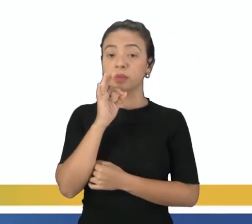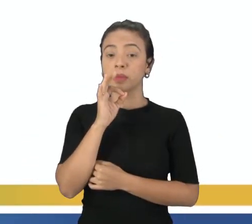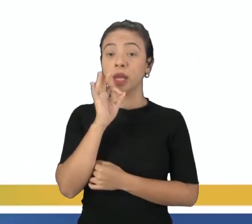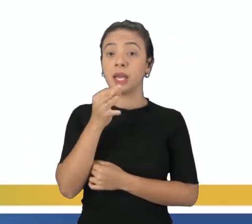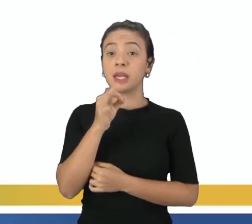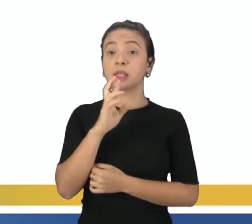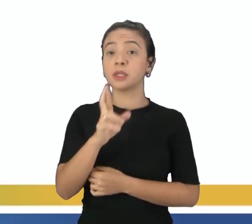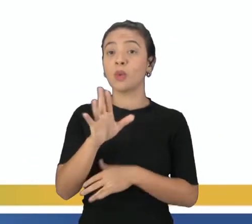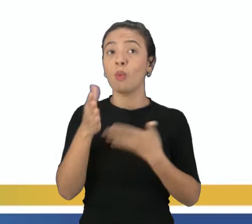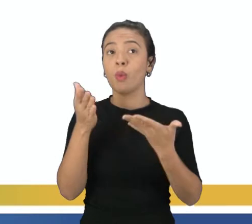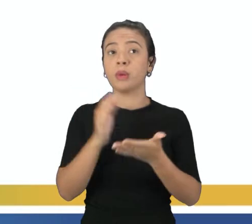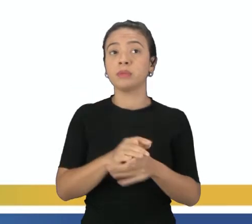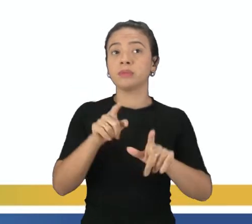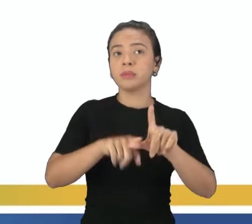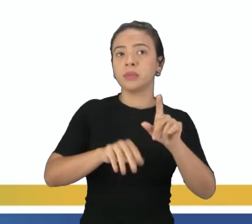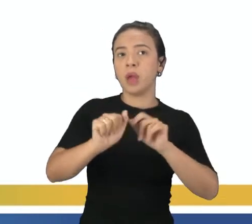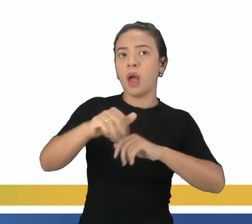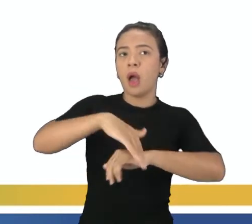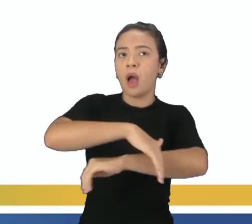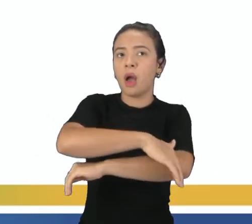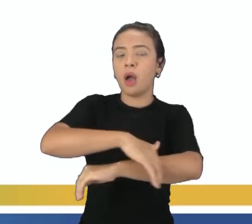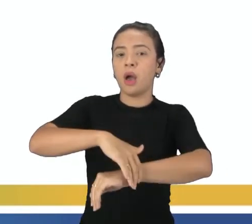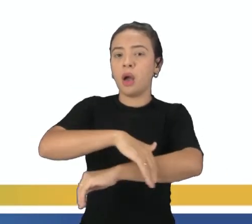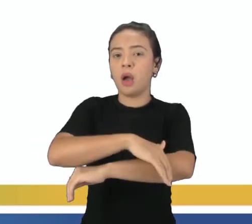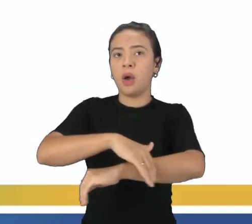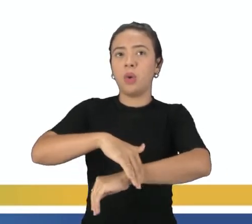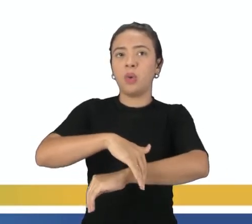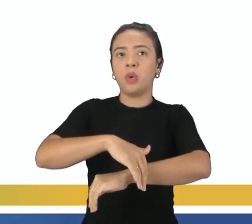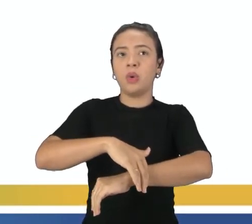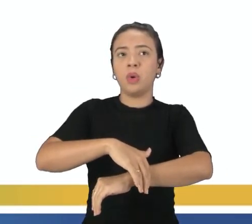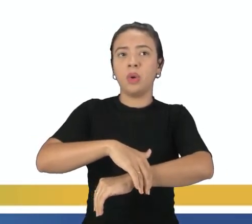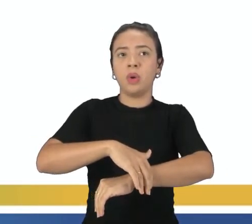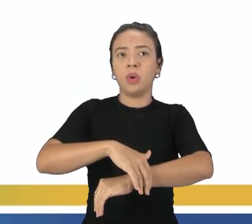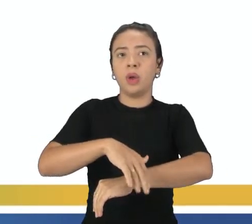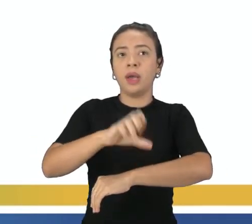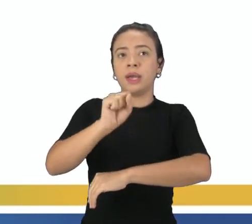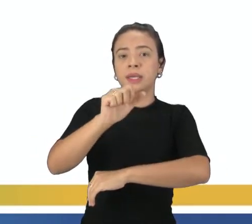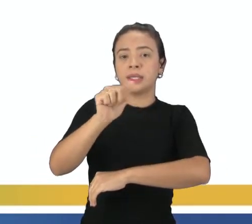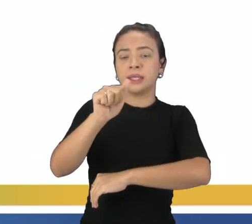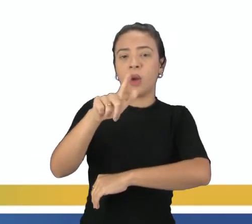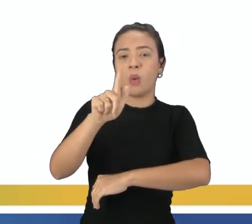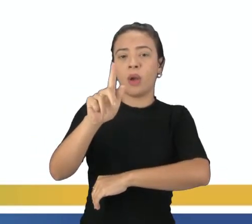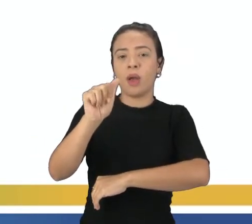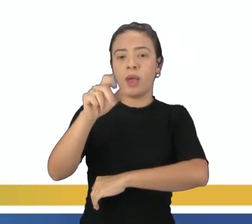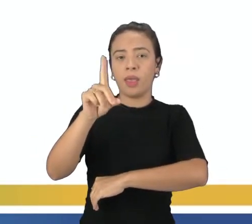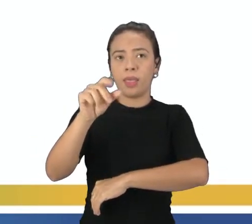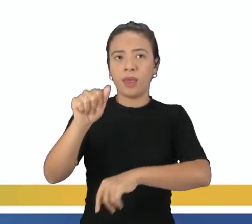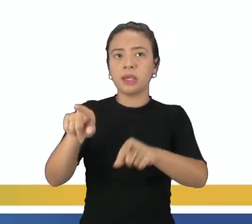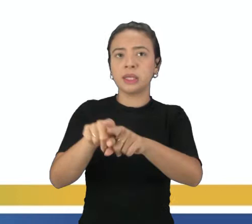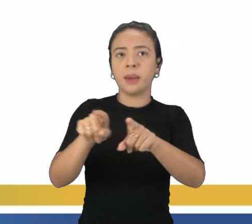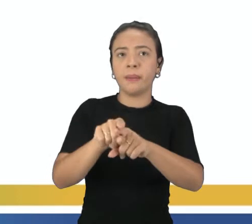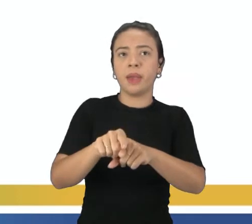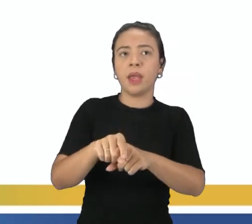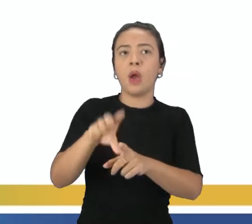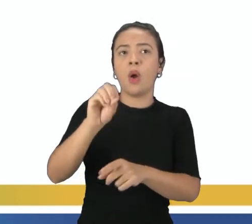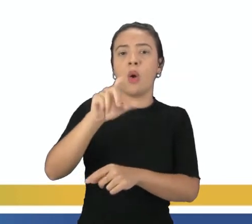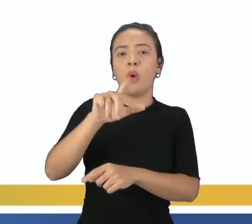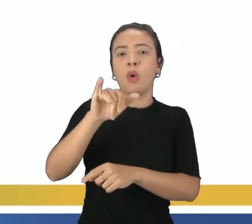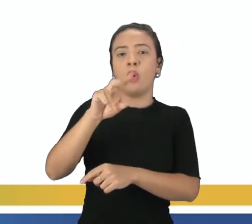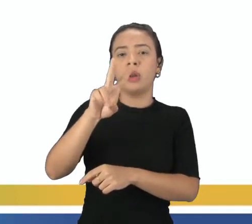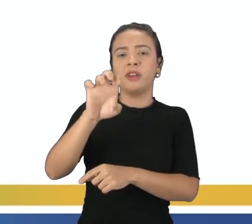correta. Letra A. As ruas Salgada e das Oliveiras são perpendiculares entre